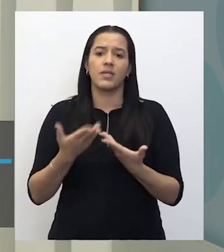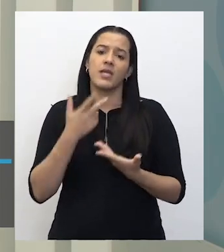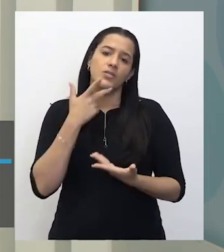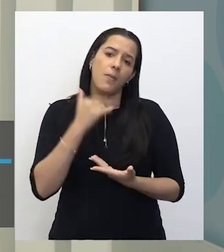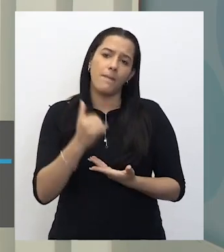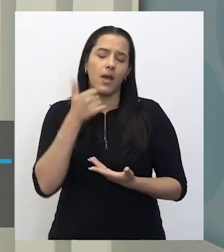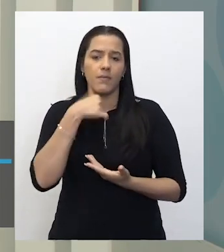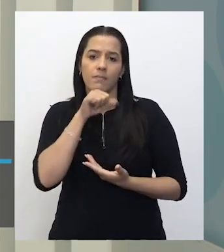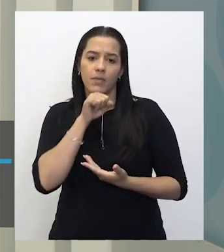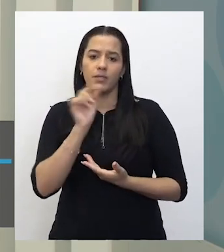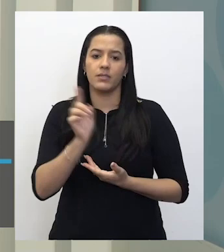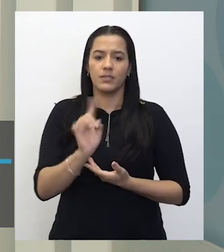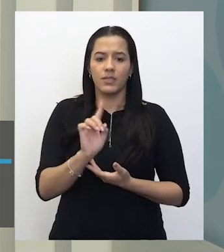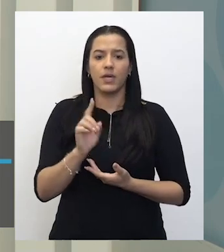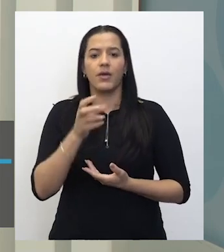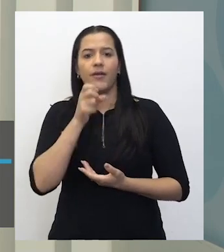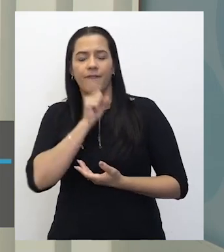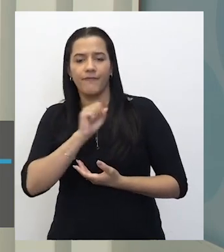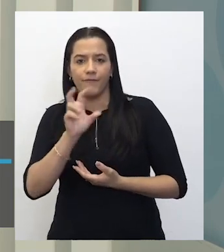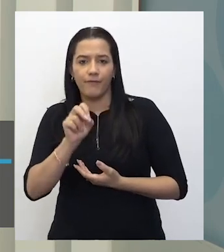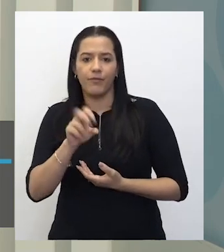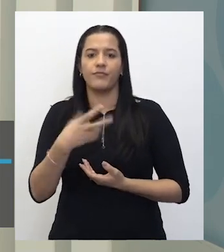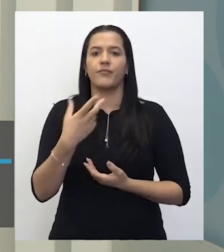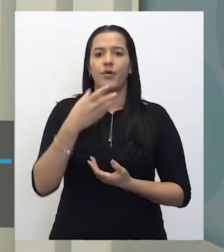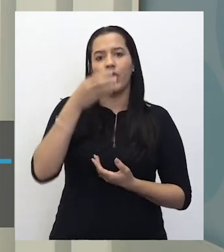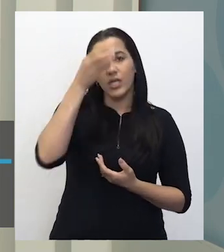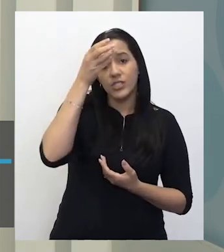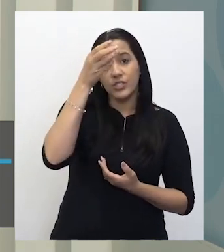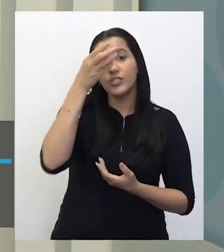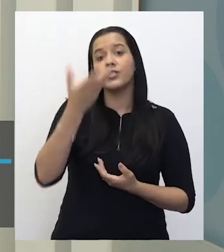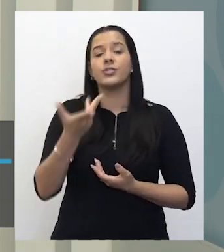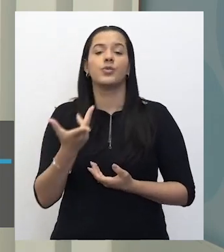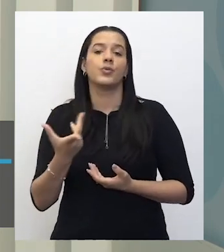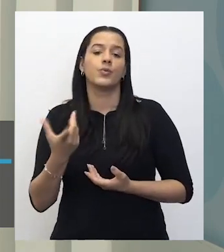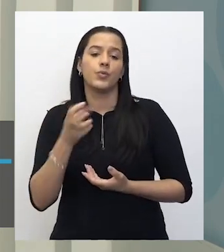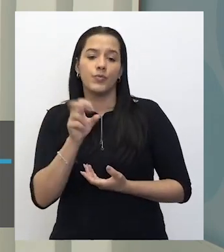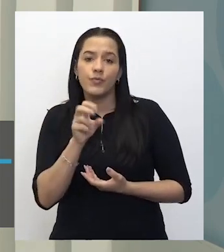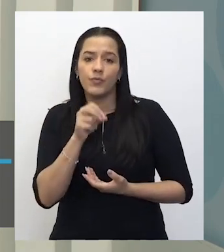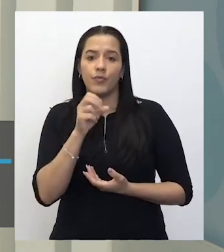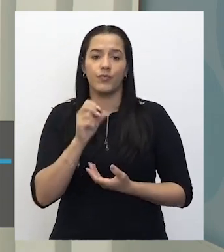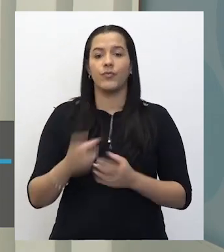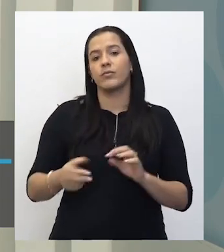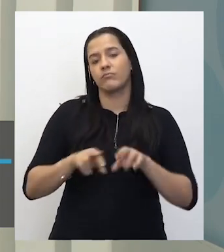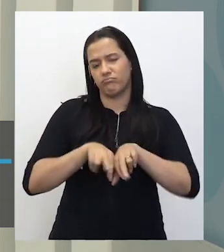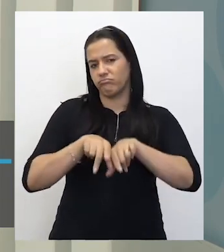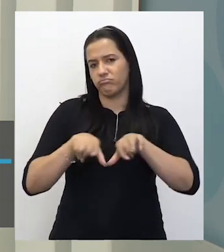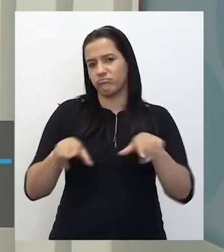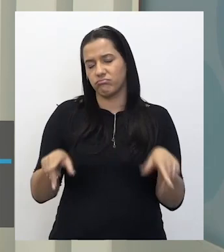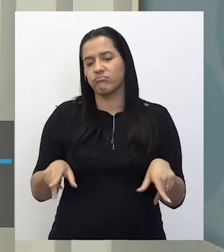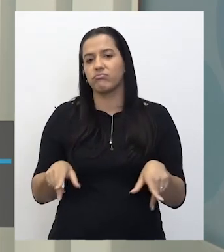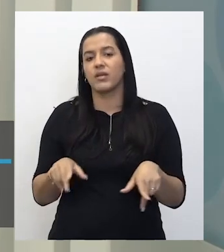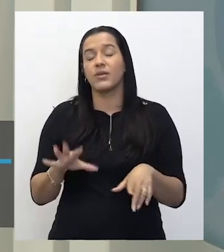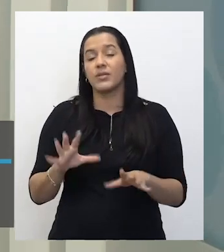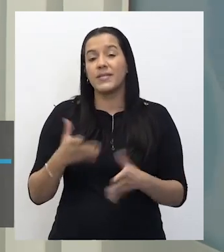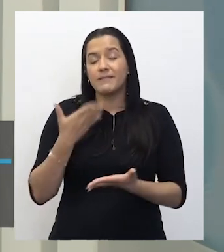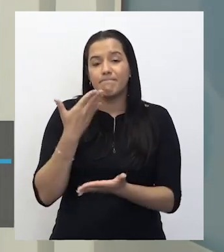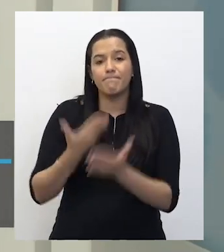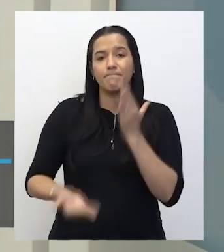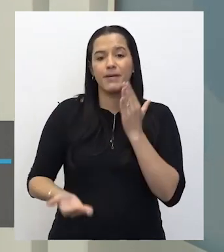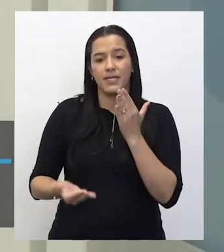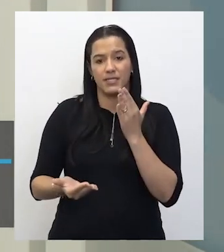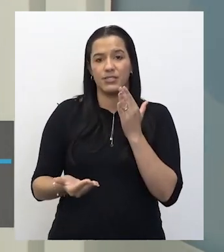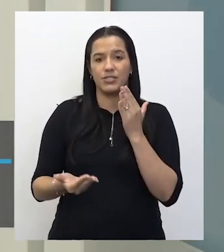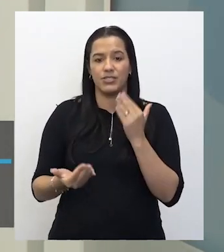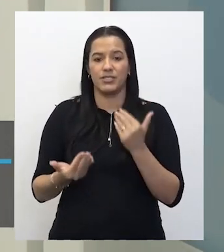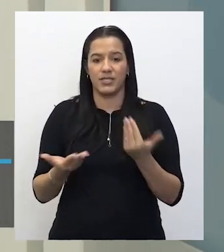só pai e mãe, não, viu, gente? É a avó, é a tia, o vô. E quando a gente perde alguém muito querido, né, não